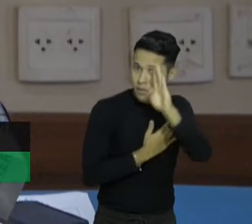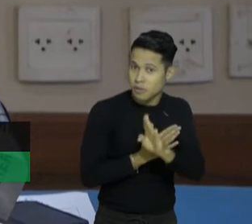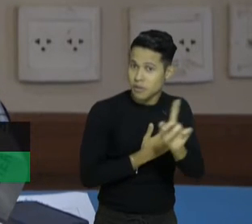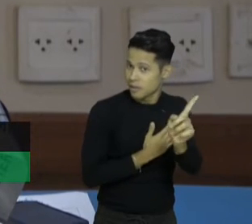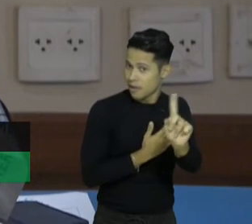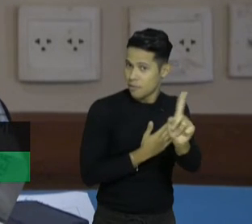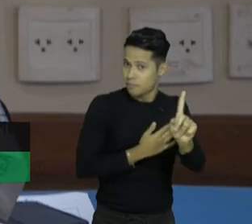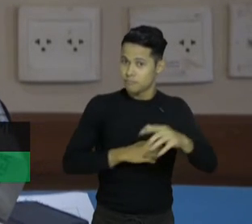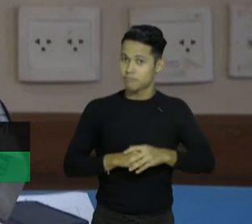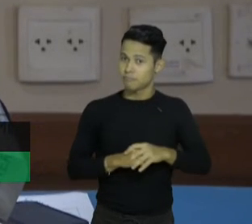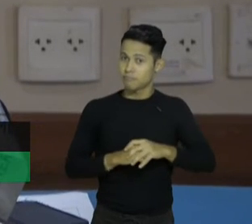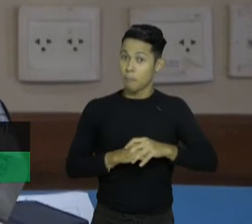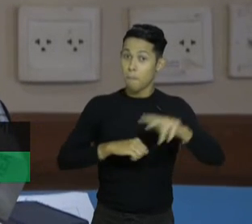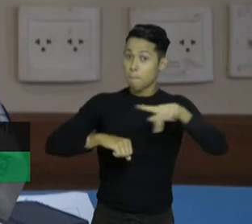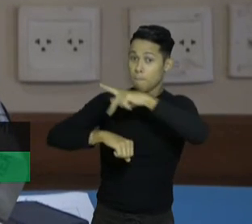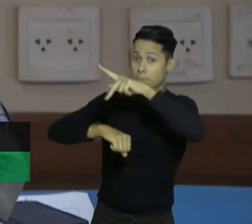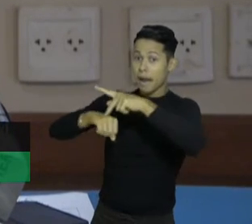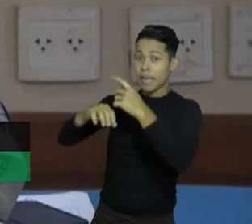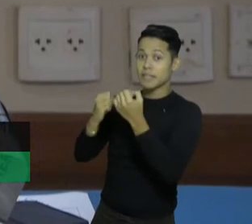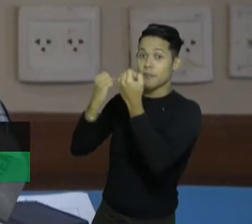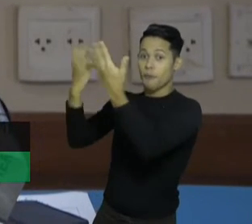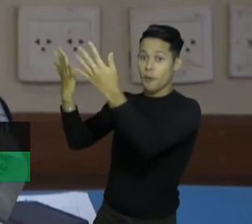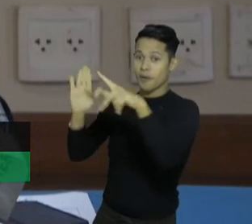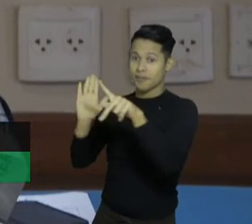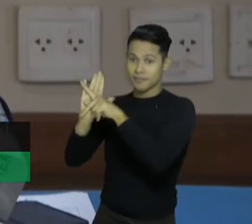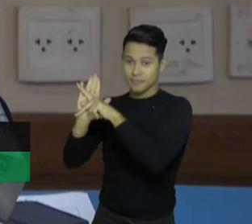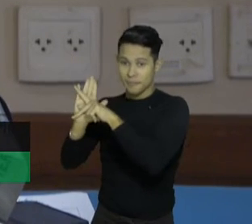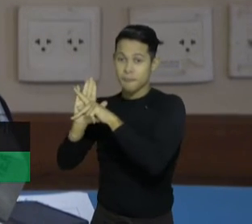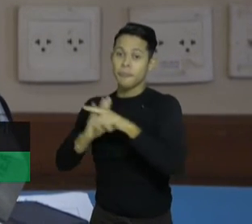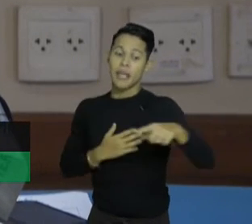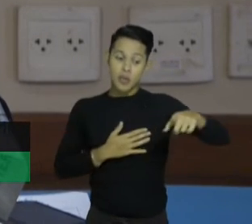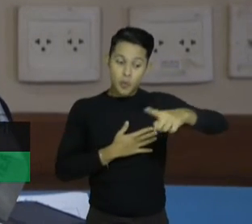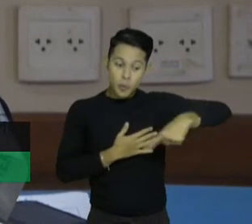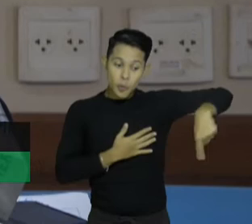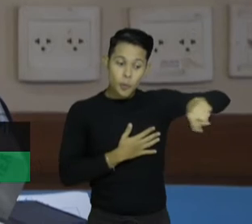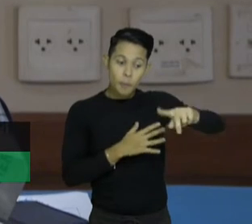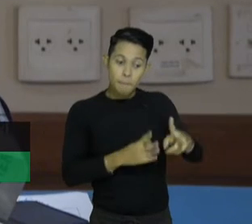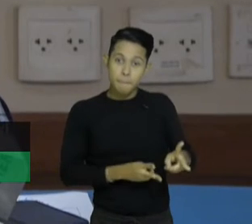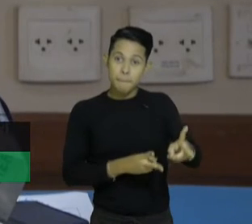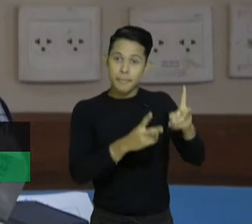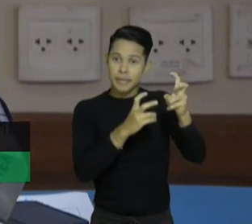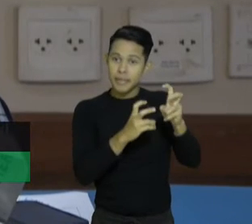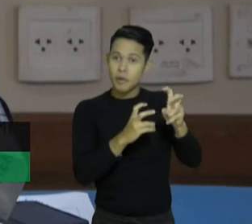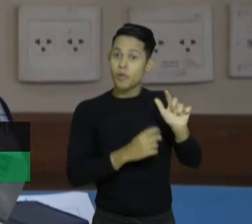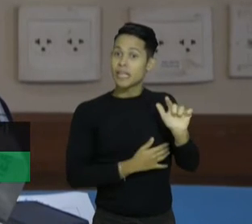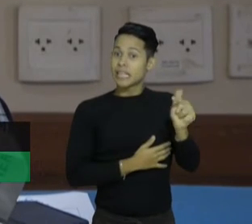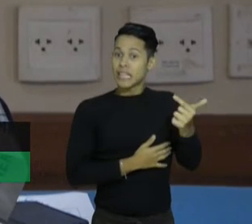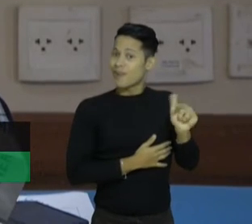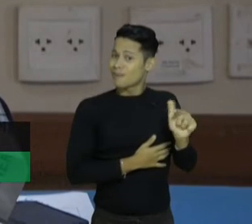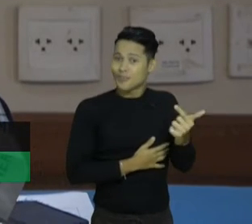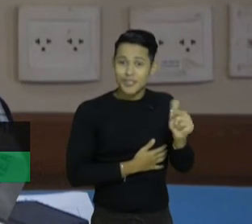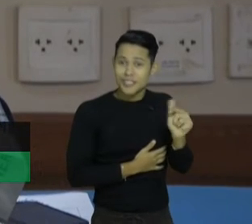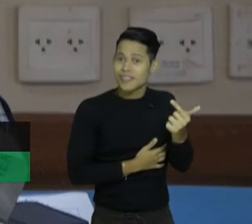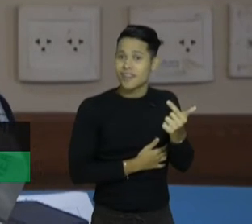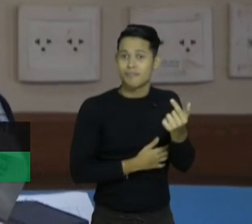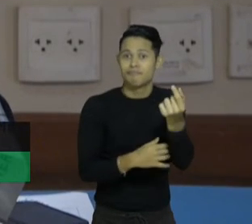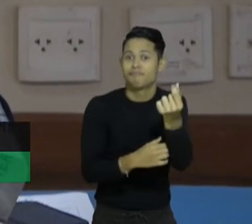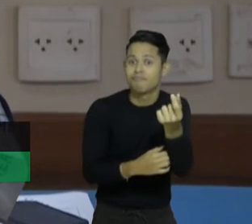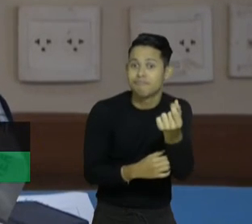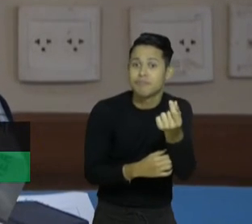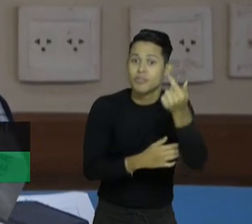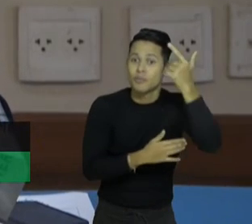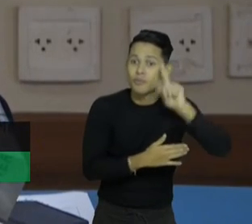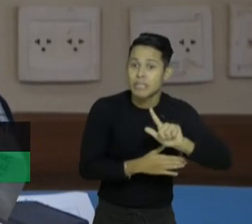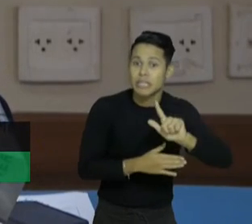deles e quando eles se aperceberam que que o mercado que eles não tinham mais mercado não tinha mais condição de